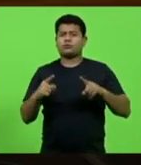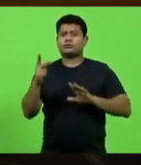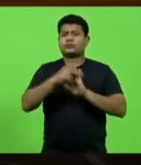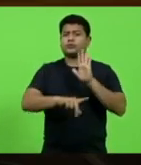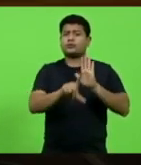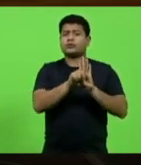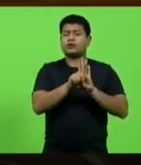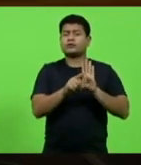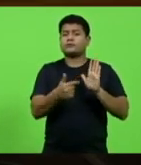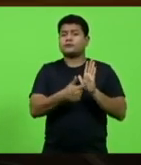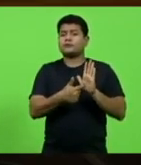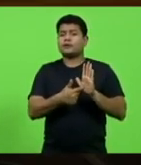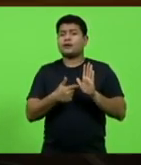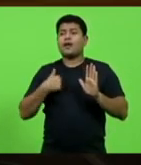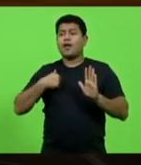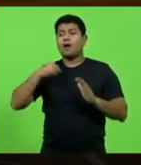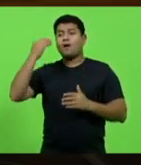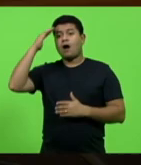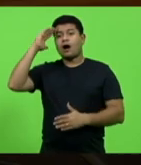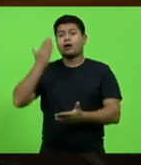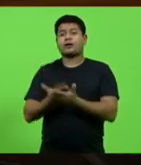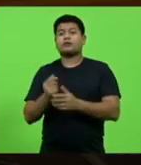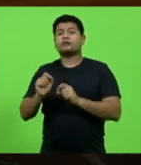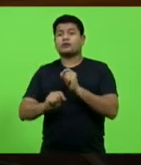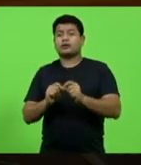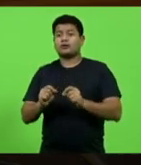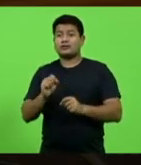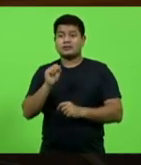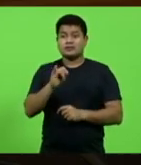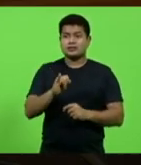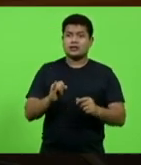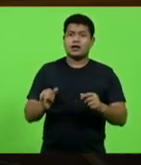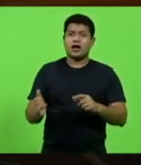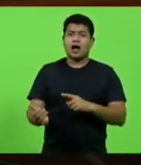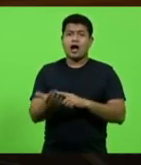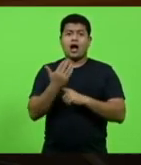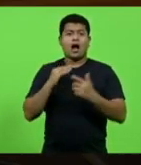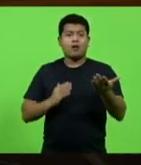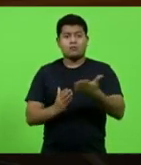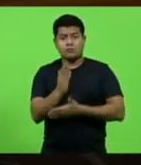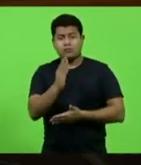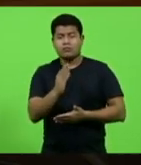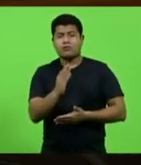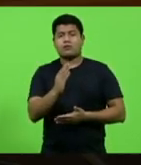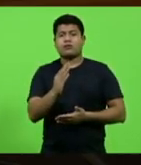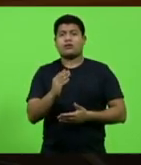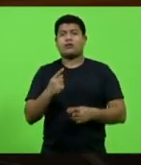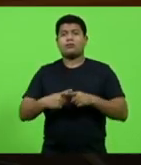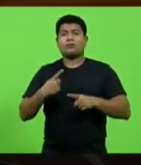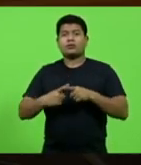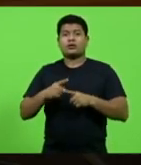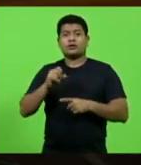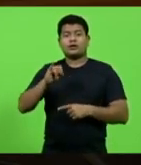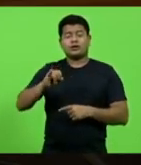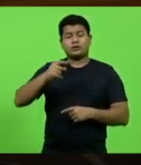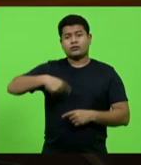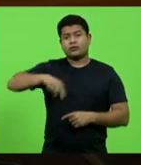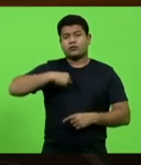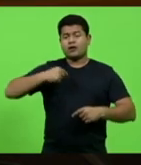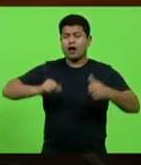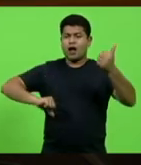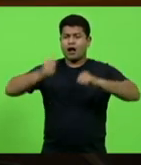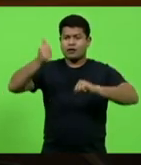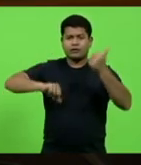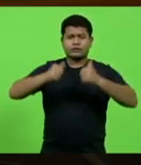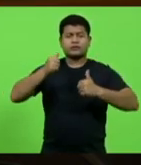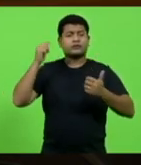a aprovação da lei da educação domiciliar é também o melhor caminho. Porque se nós formos analisar com a realidade dos fatos, nós